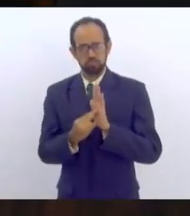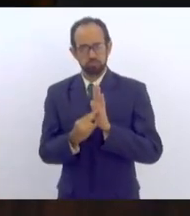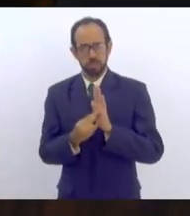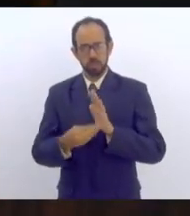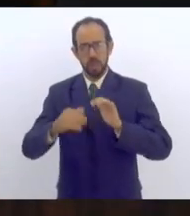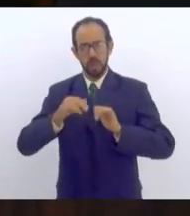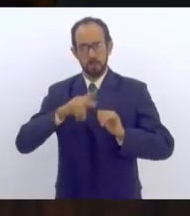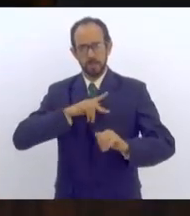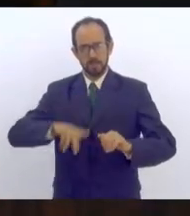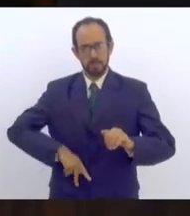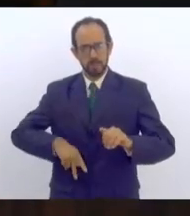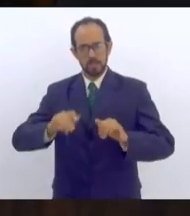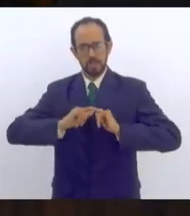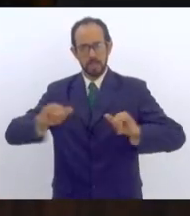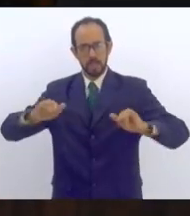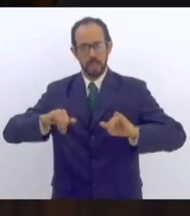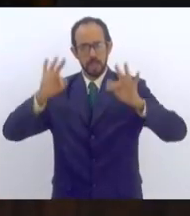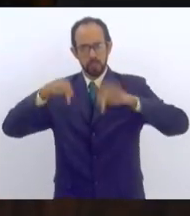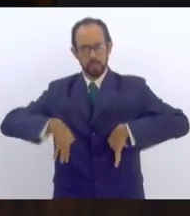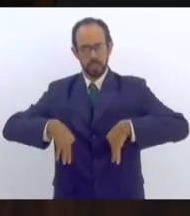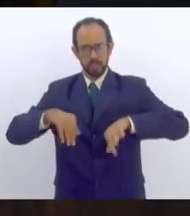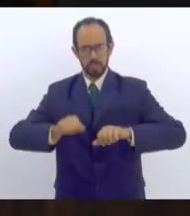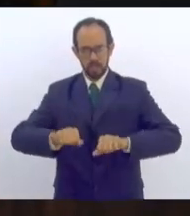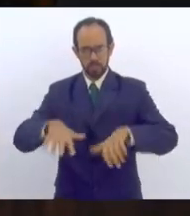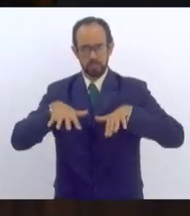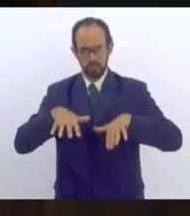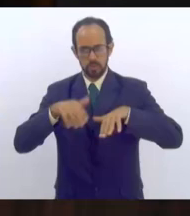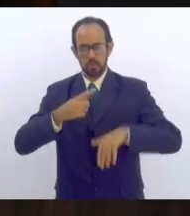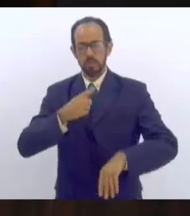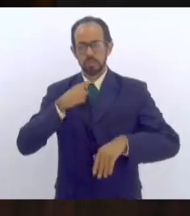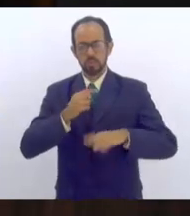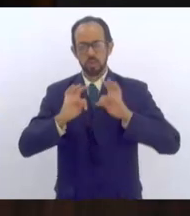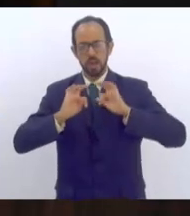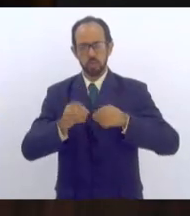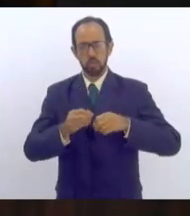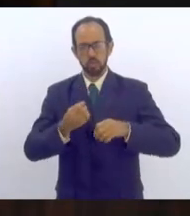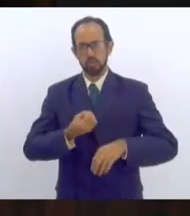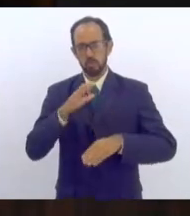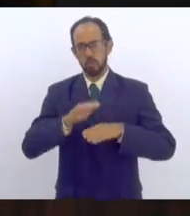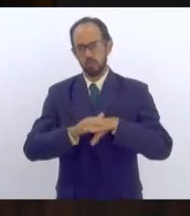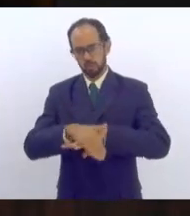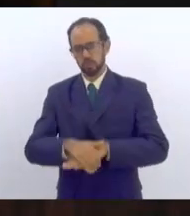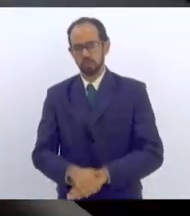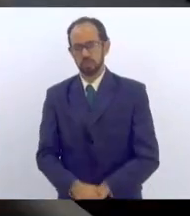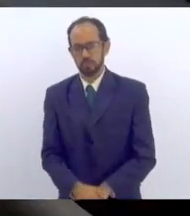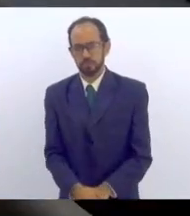declara encerrada a presente sessão. Desejando a todos uma ótima noite.